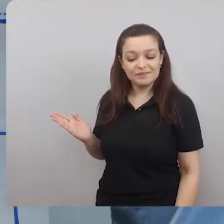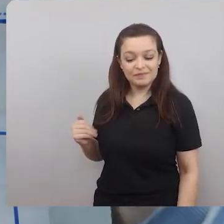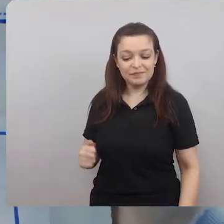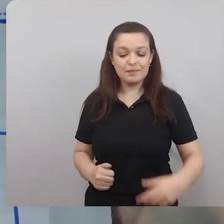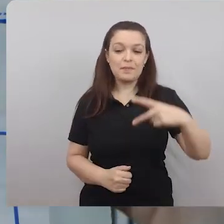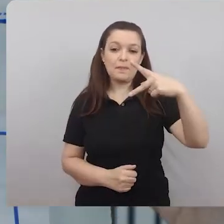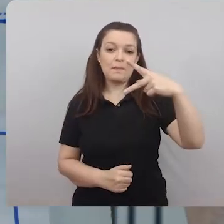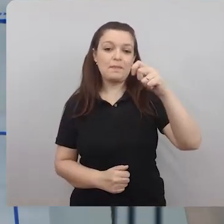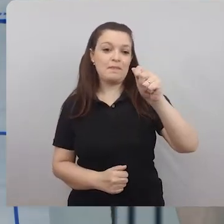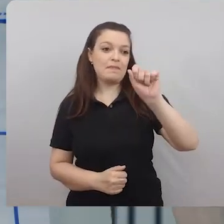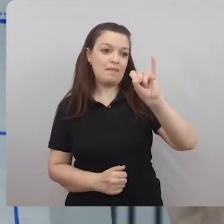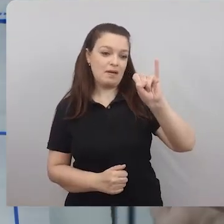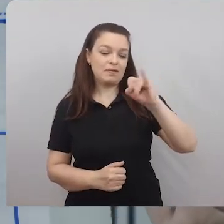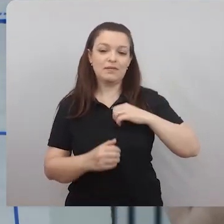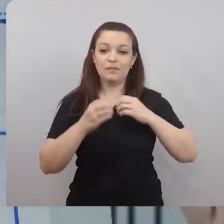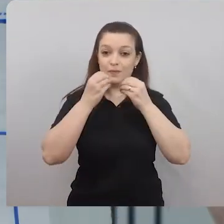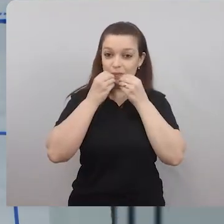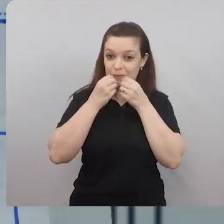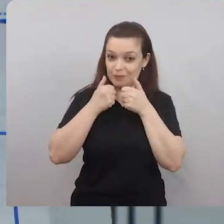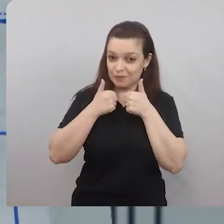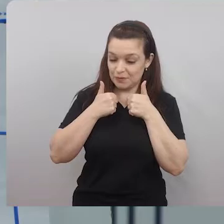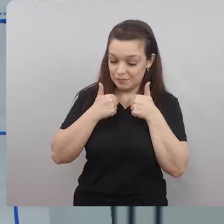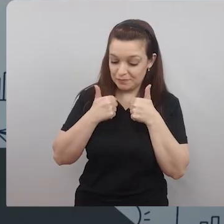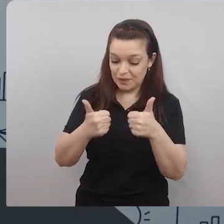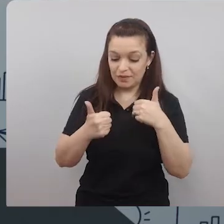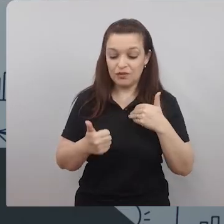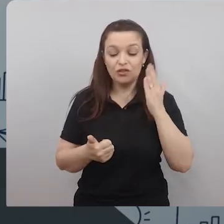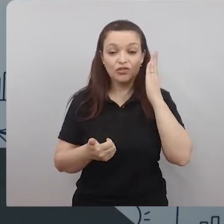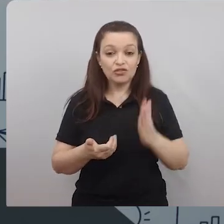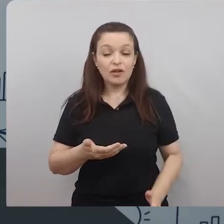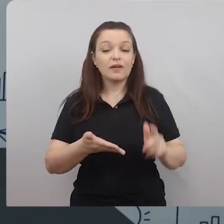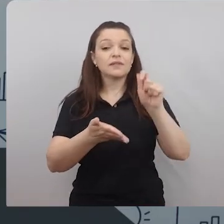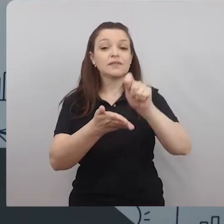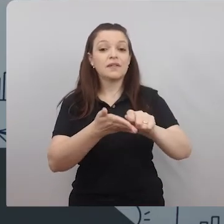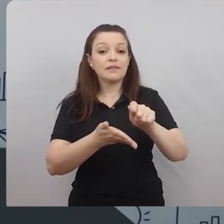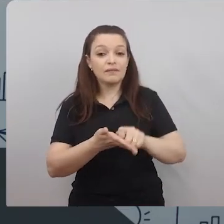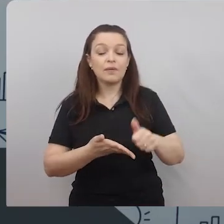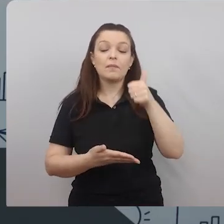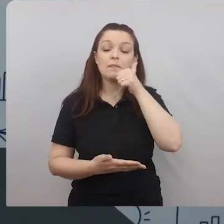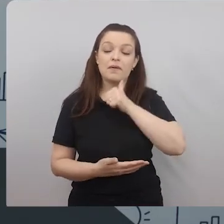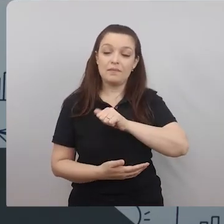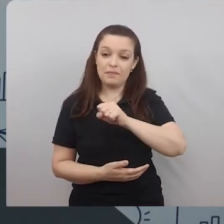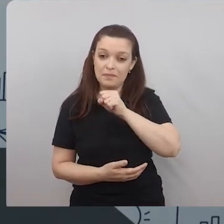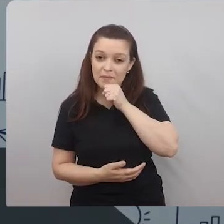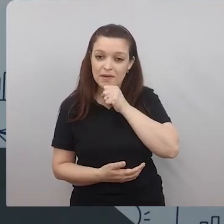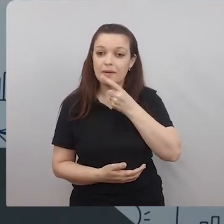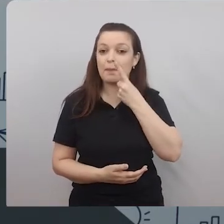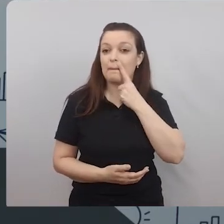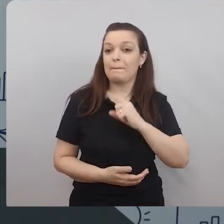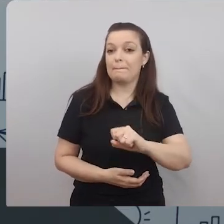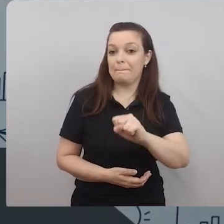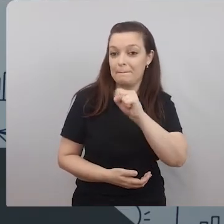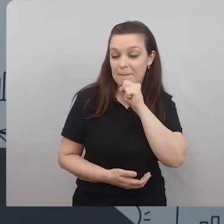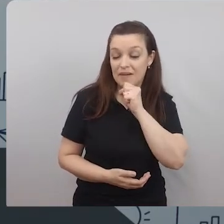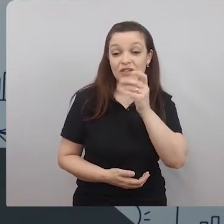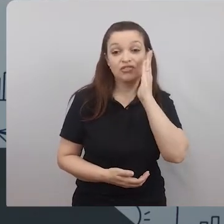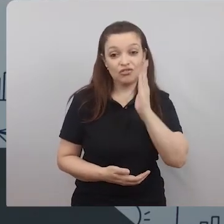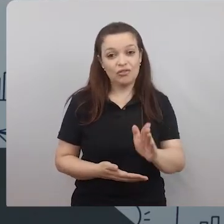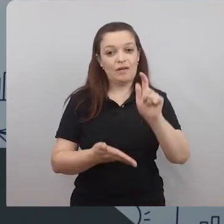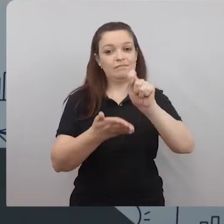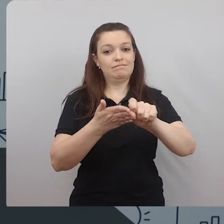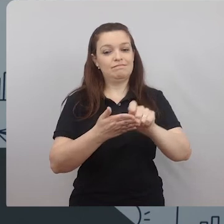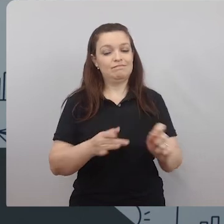Pai. Muito bem. Fizemos o traçado das duas palavras, mãe